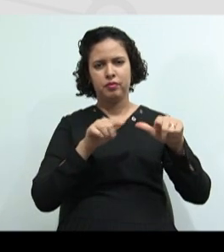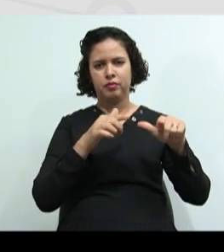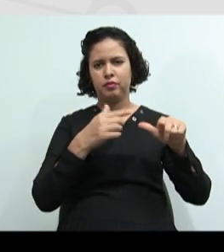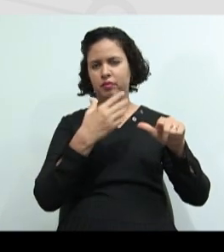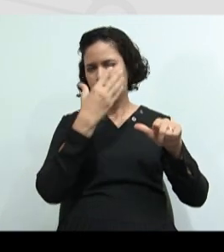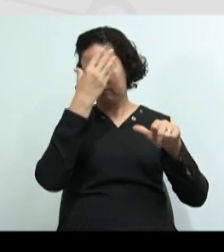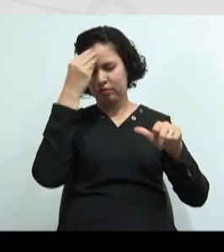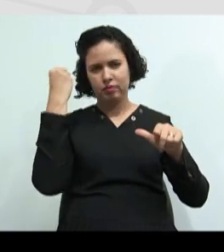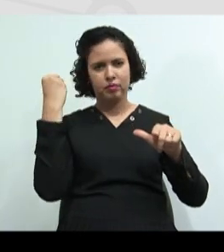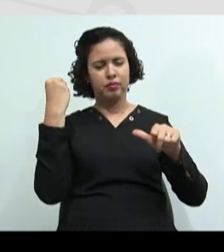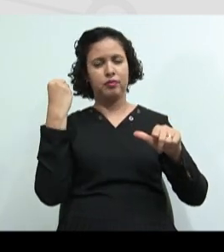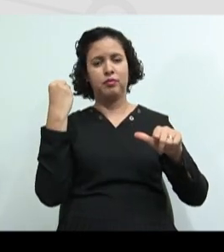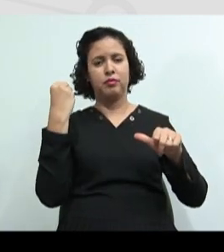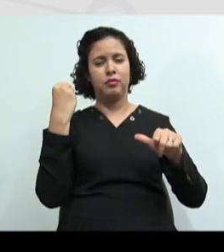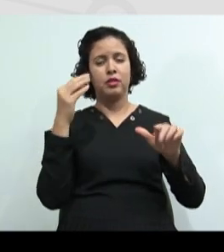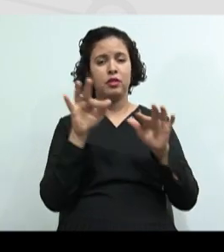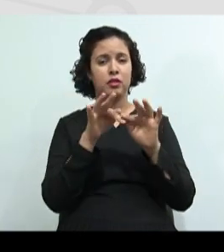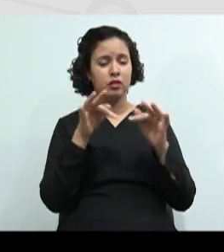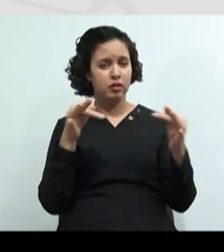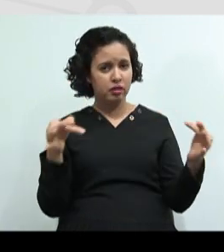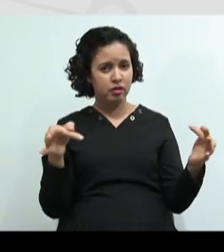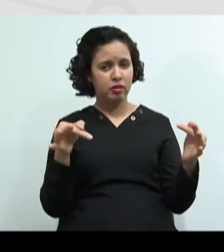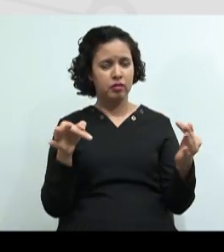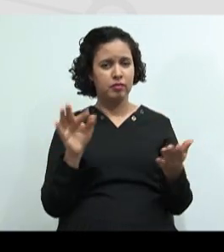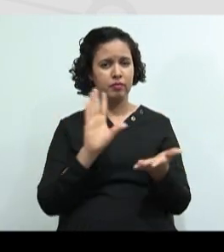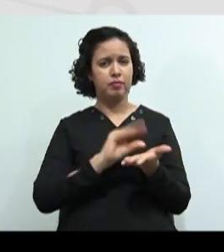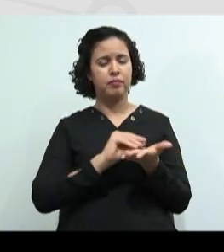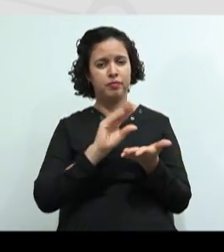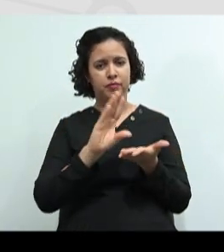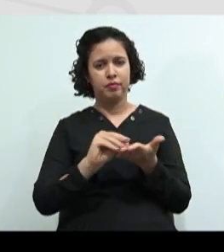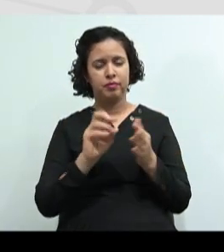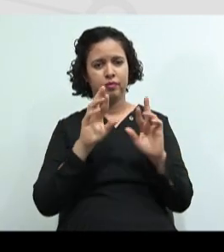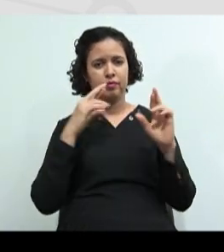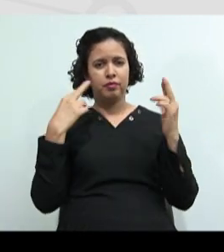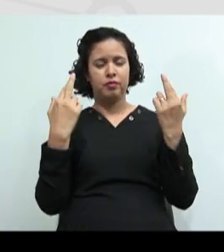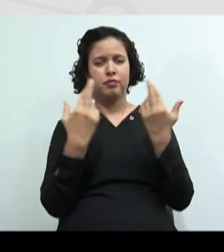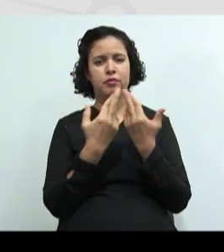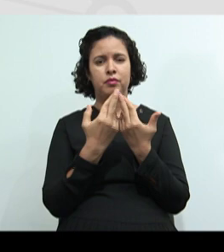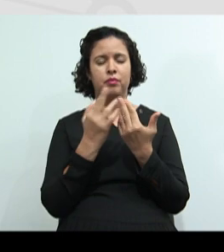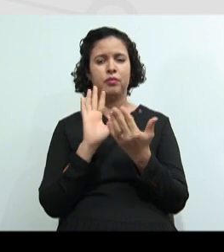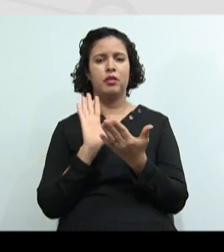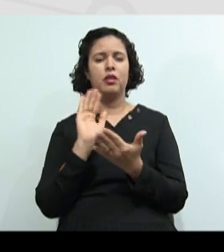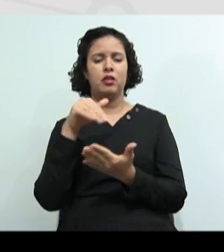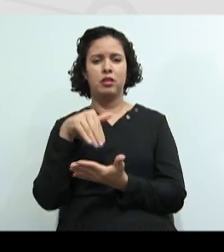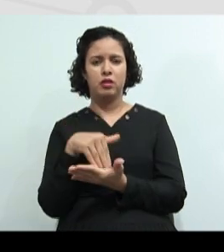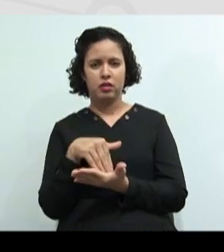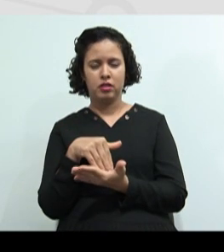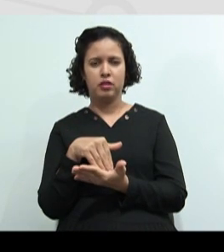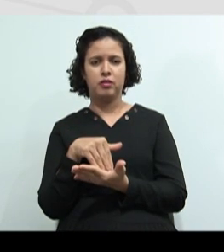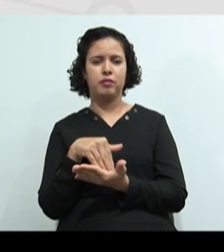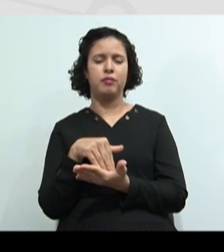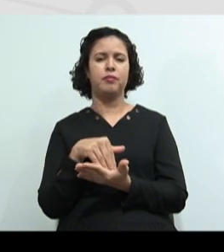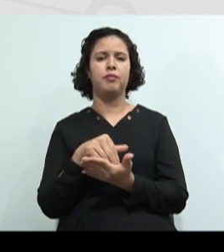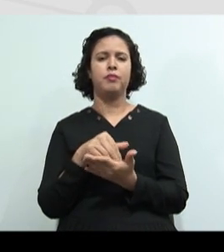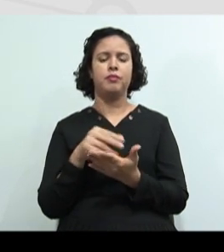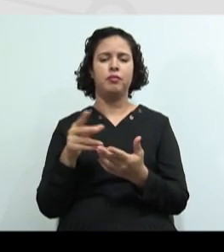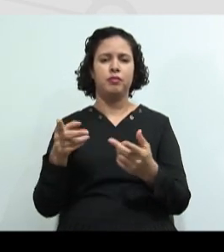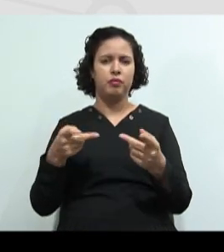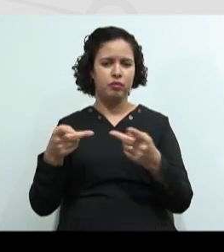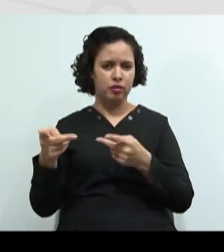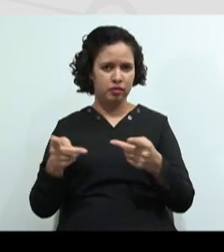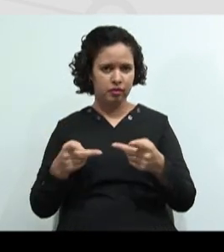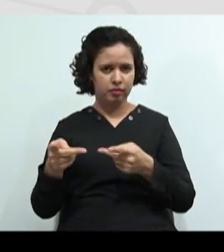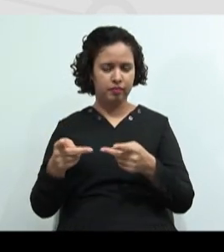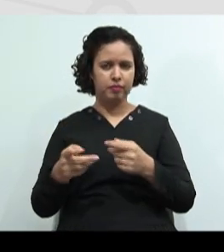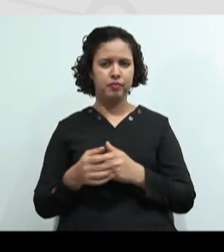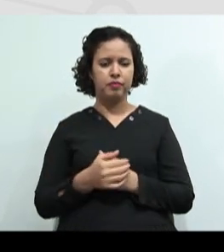para trás, desde simples atas de reuniões até tarefas mais complexas como um projeto. Podemos